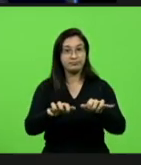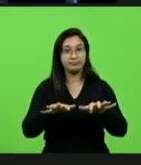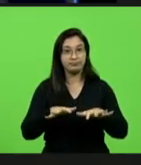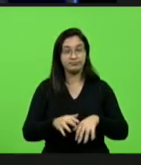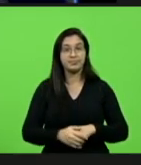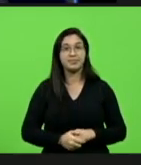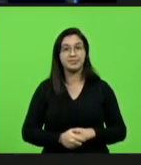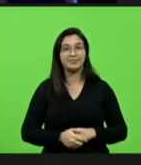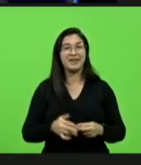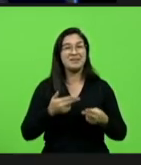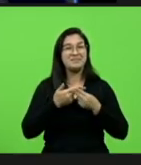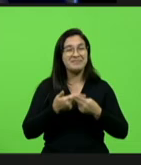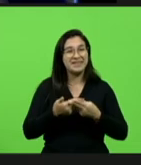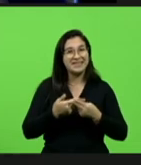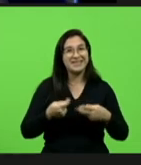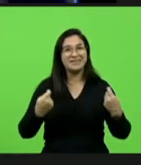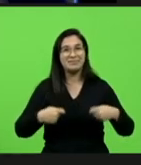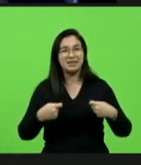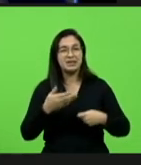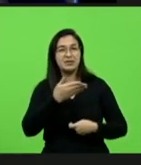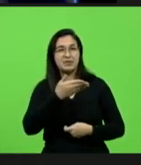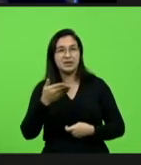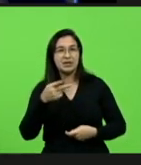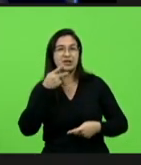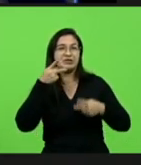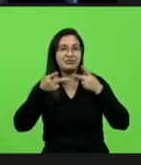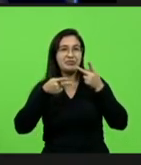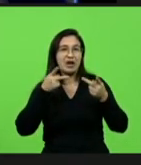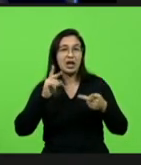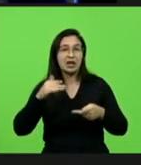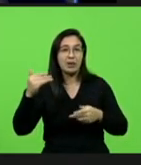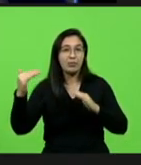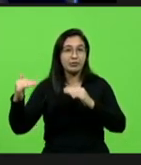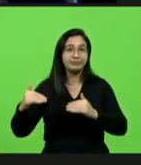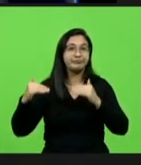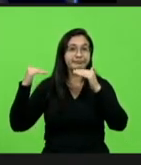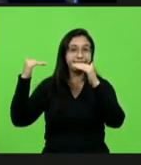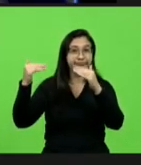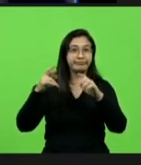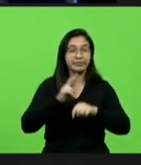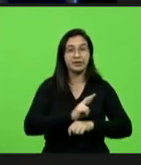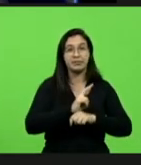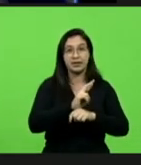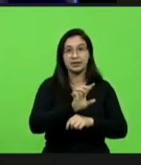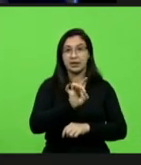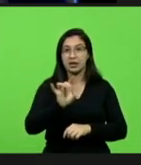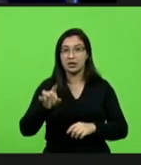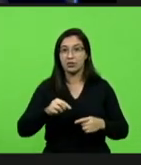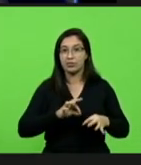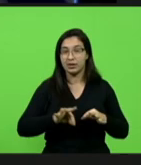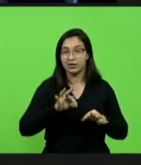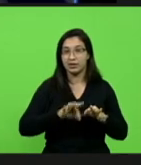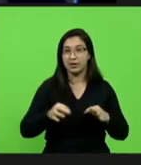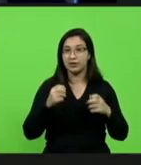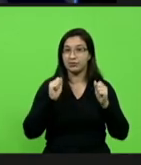de paciência para fazer a fala depois das autoridades que representam as entidades. Tudo bem?